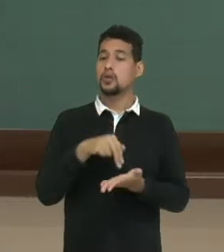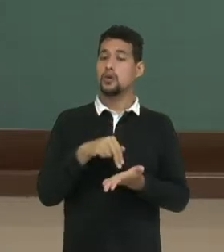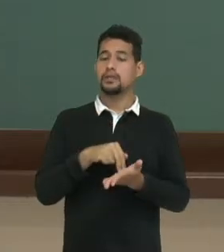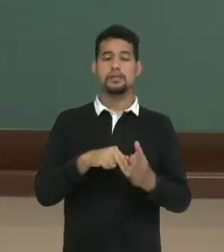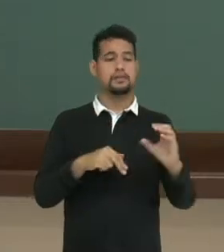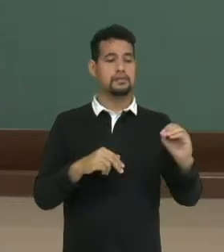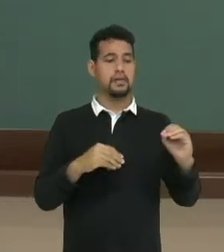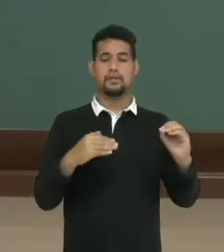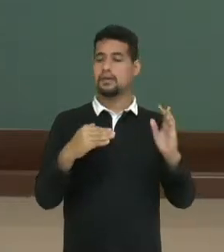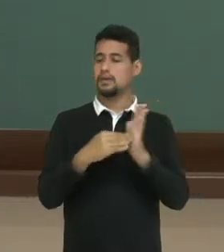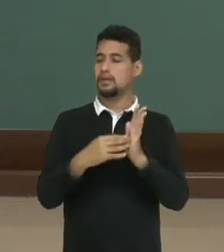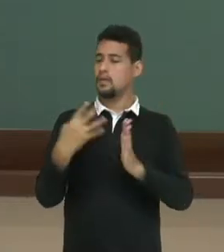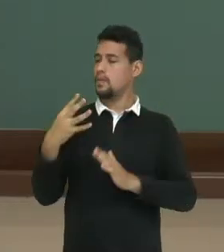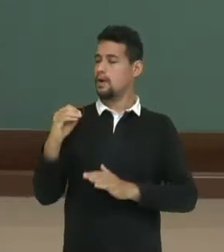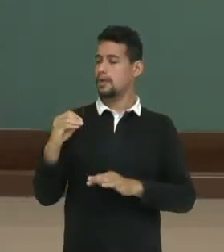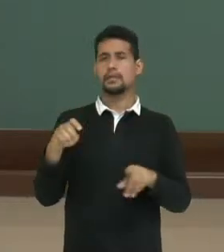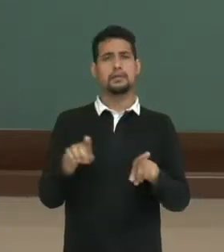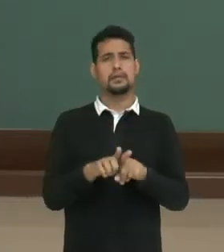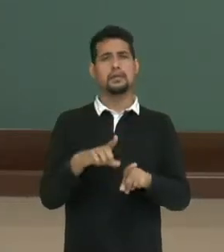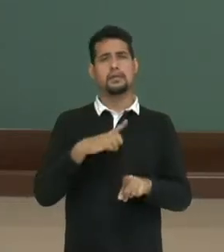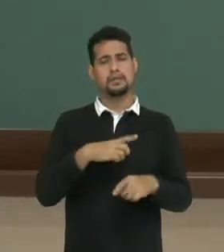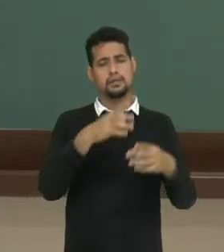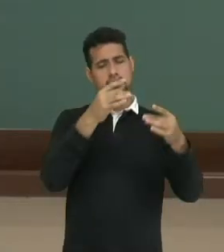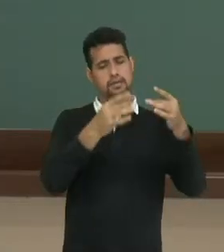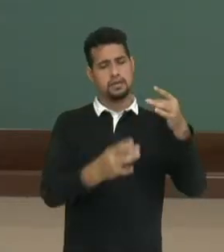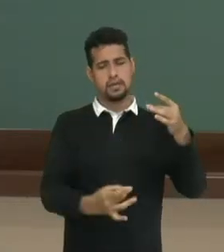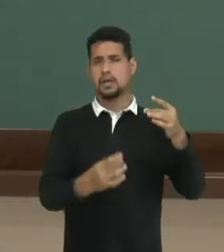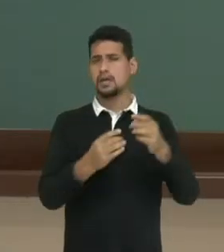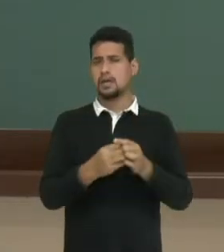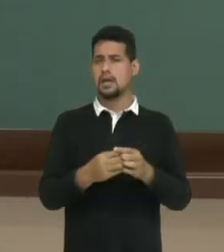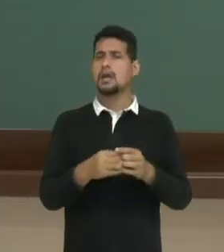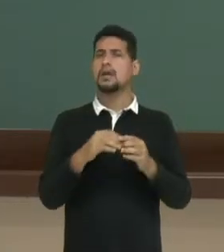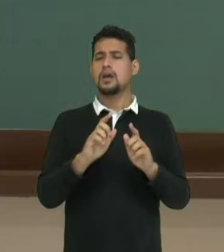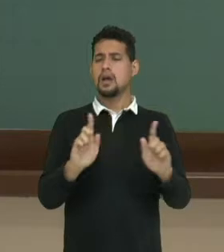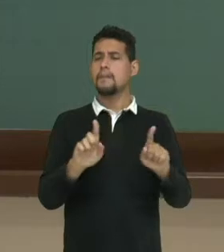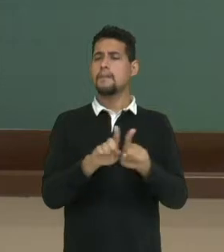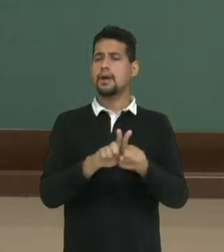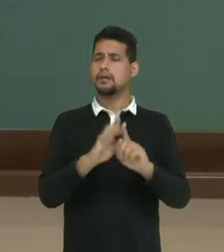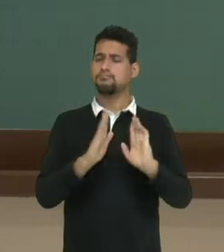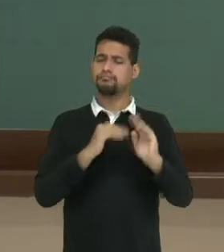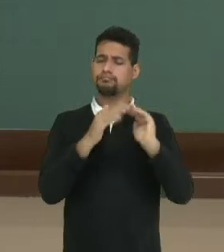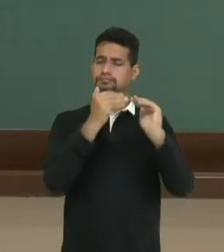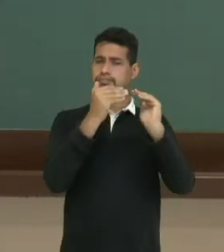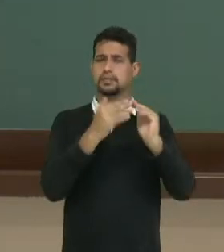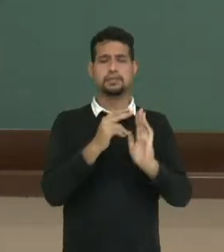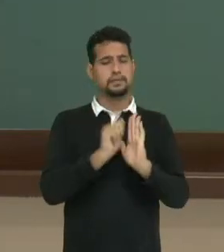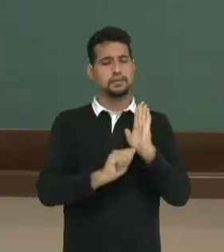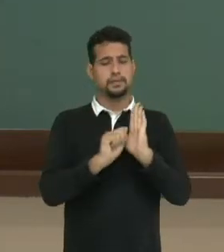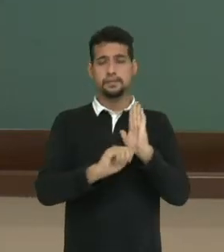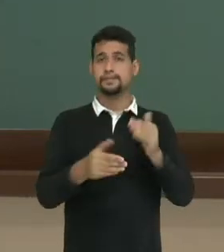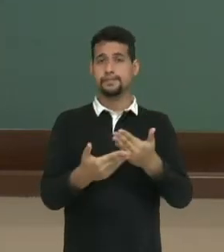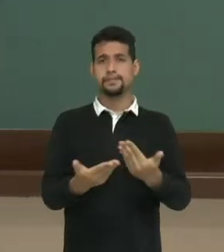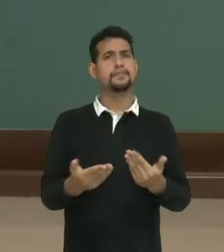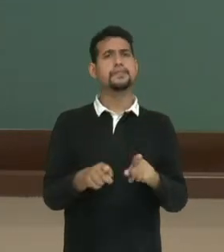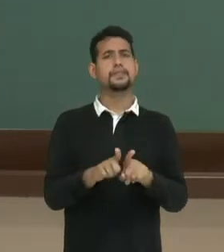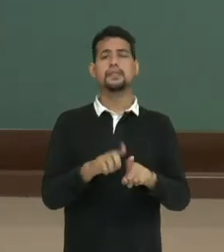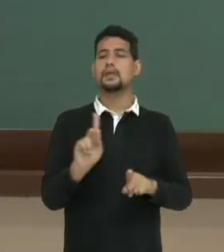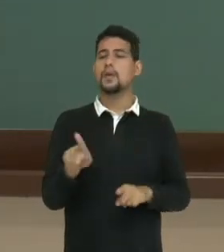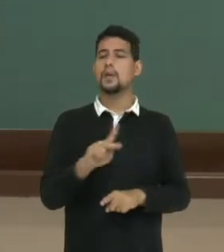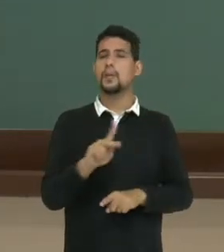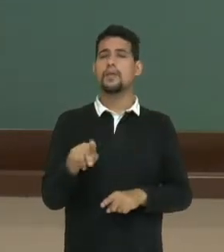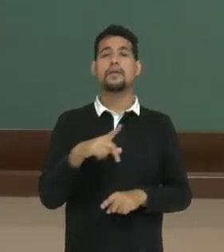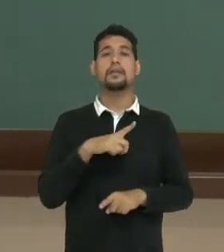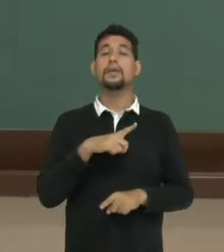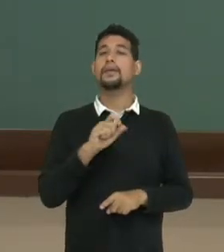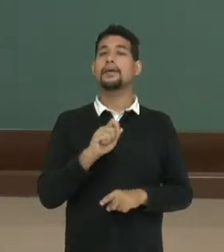40, considerando ali os aspectos gramaticais percebidos ao longo do desenvolvimento do texto de vocês. E o professor atribui